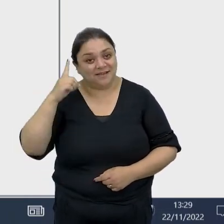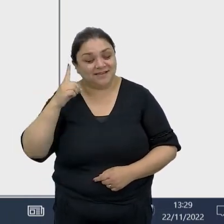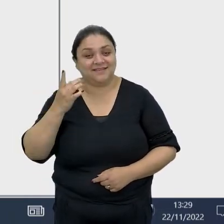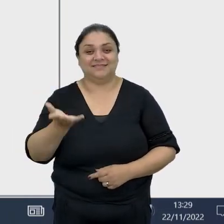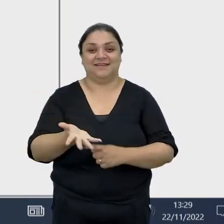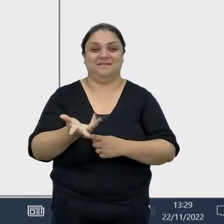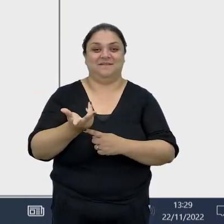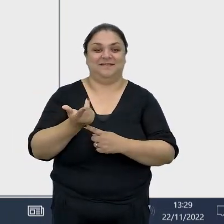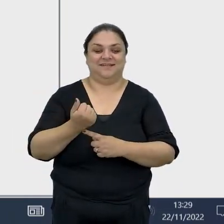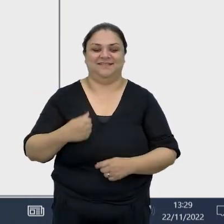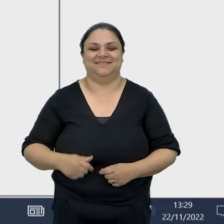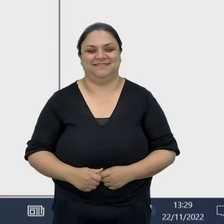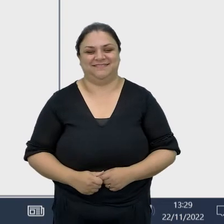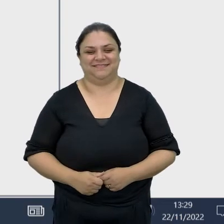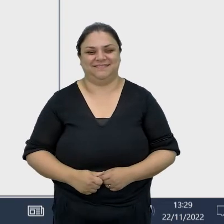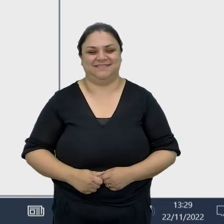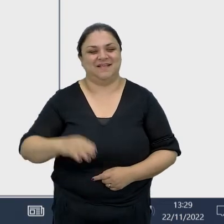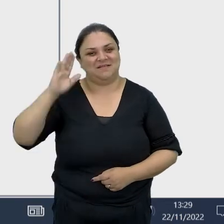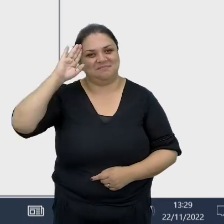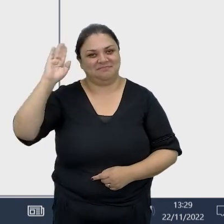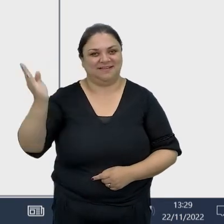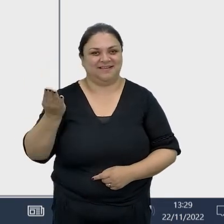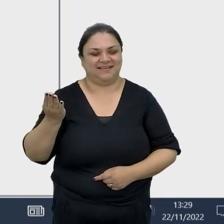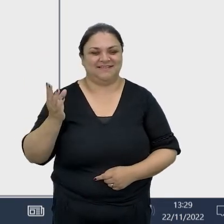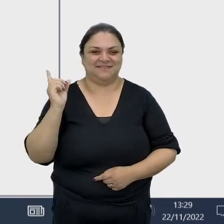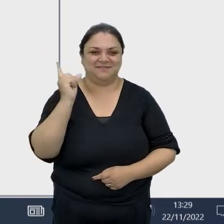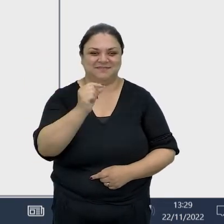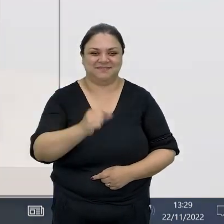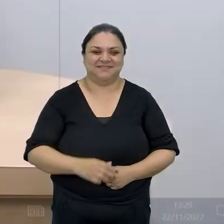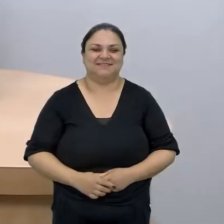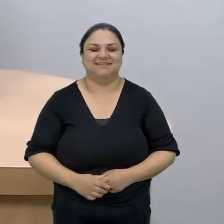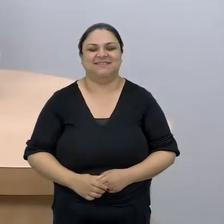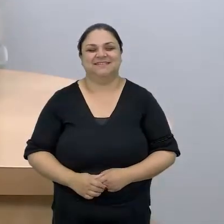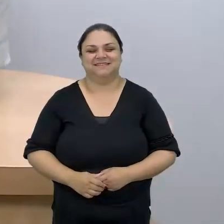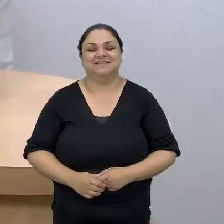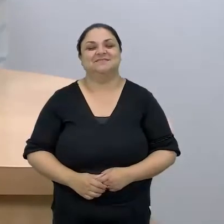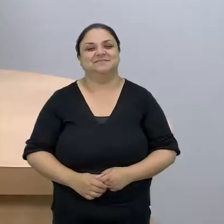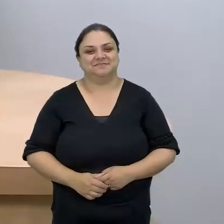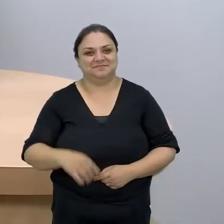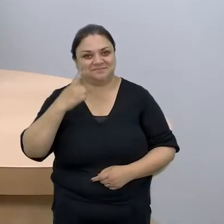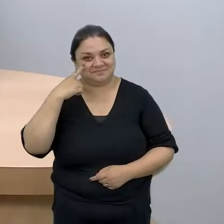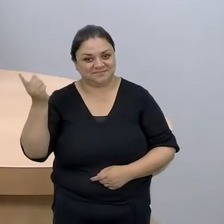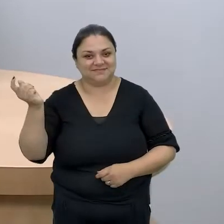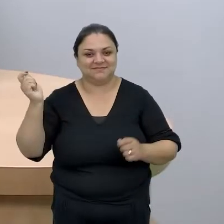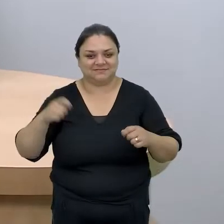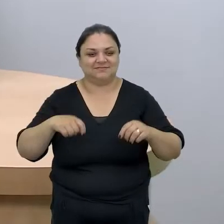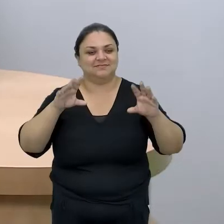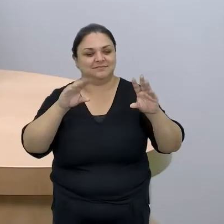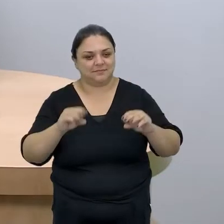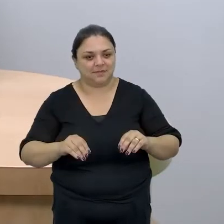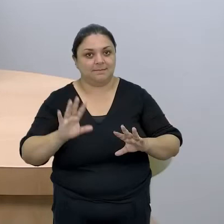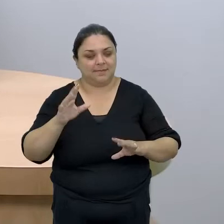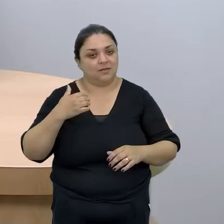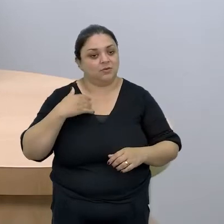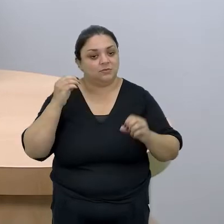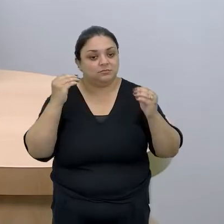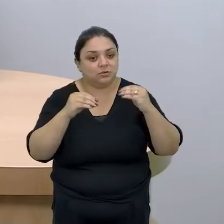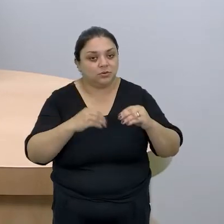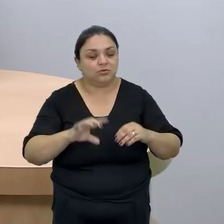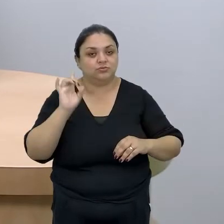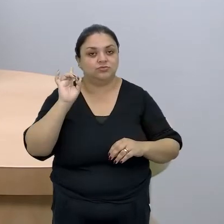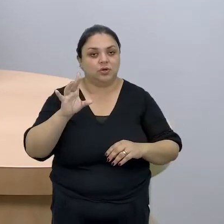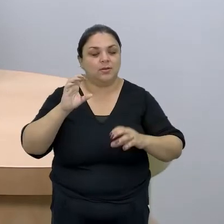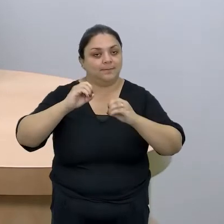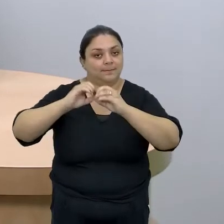da hora. Beleza, fui. Então você consegue criar essa coisa de... E lembrando que aqui a gente não tá falando de som, né? A gente tá falando só do